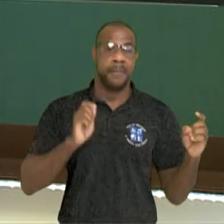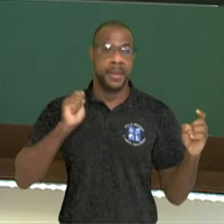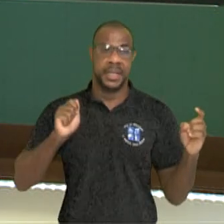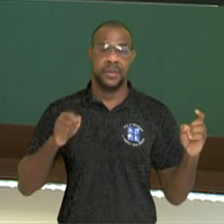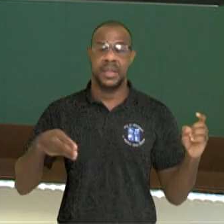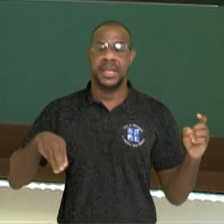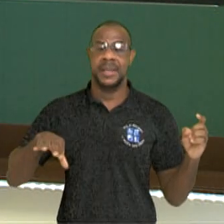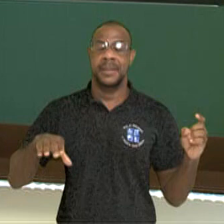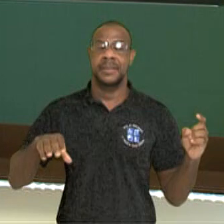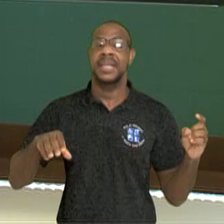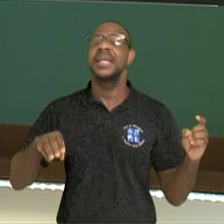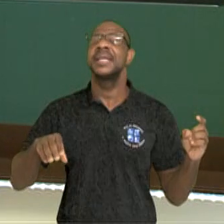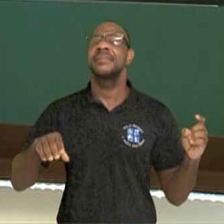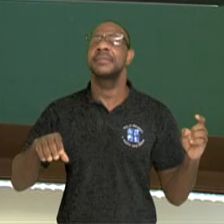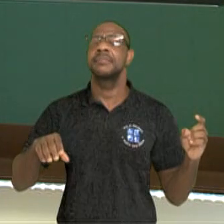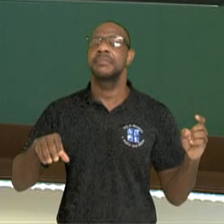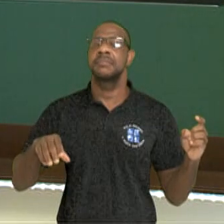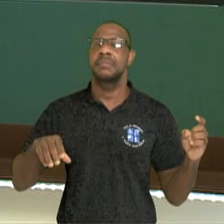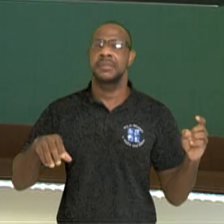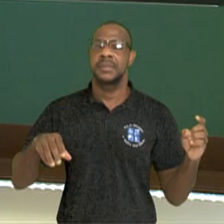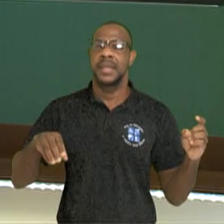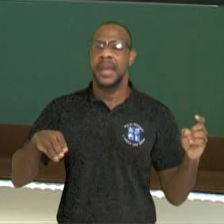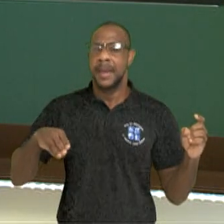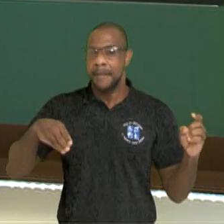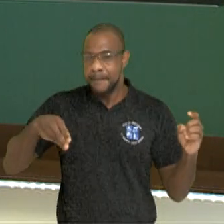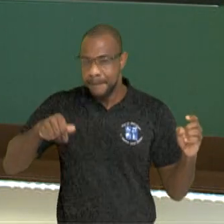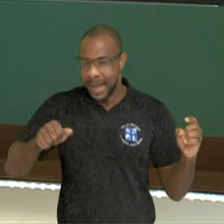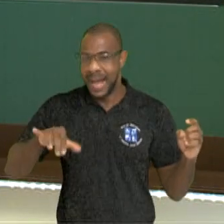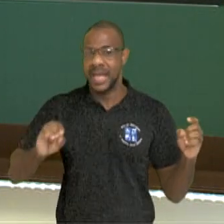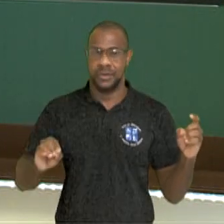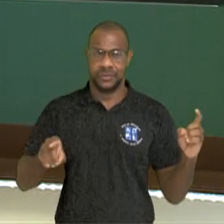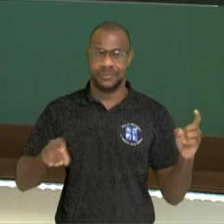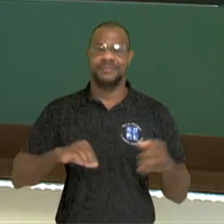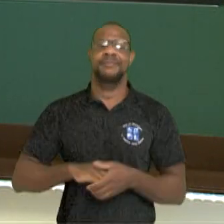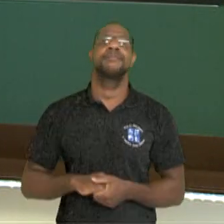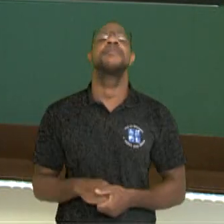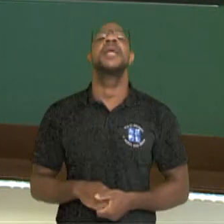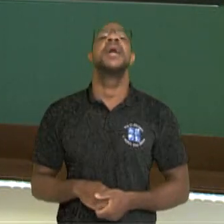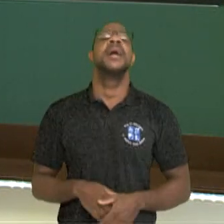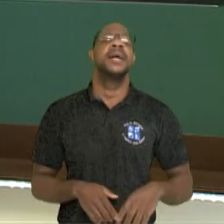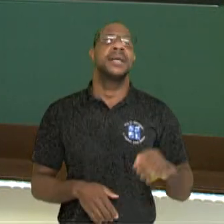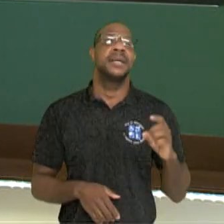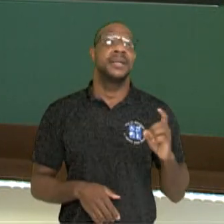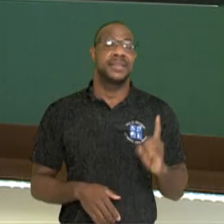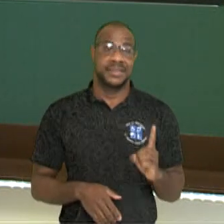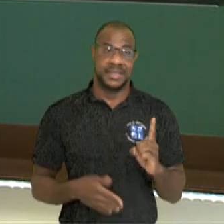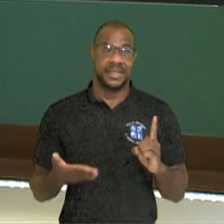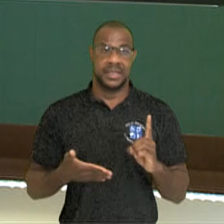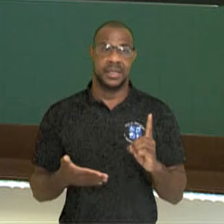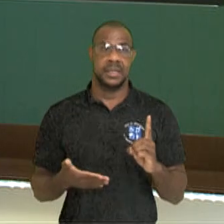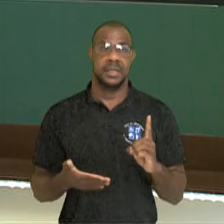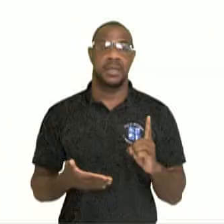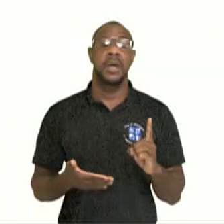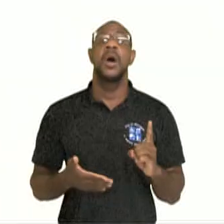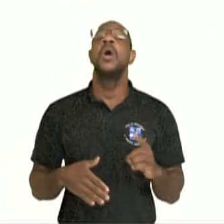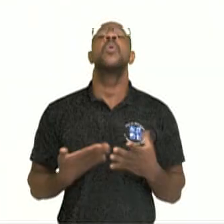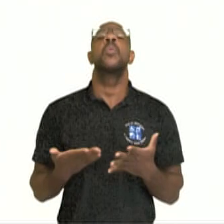e maio, ok? Vamos então para a letra D. Em que mês o prejuízo